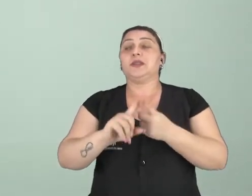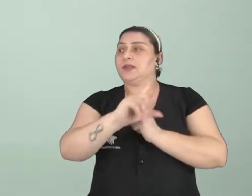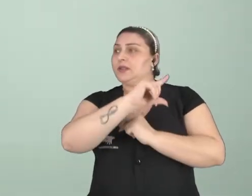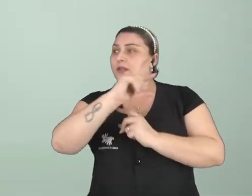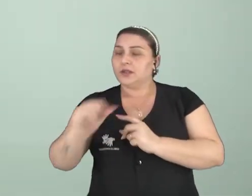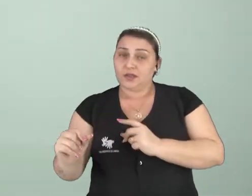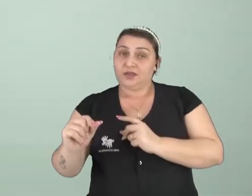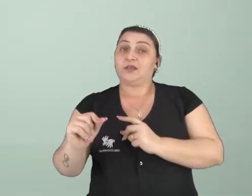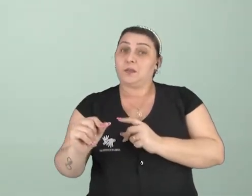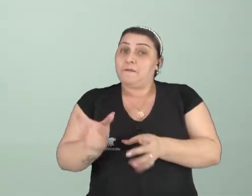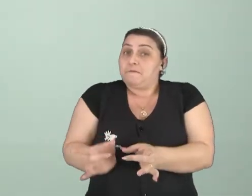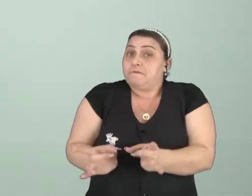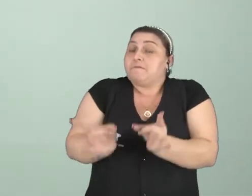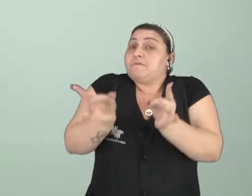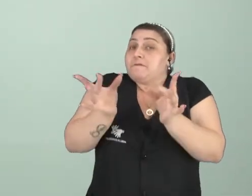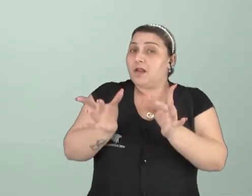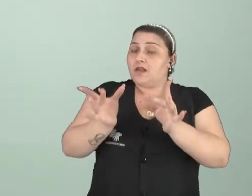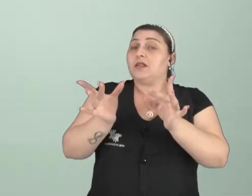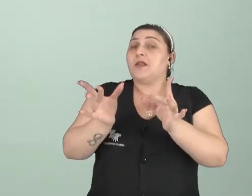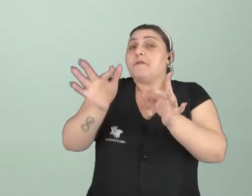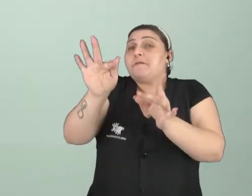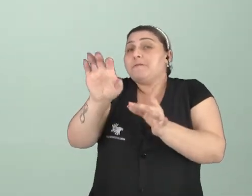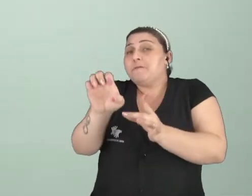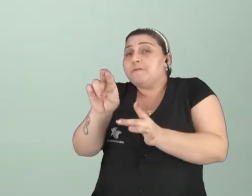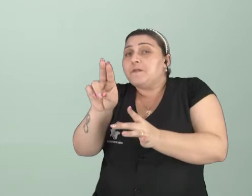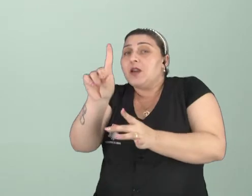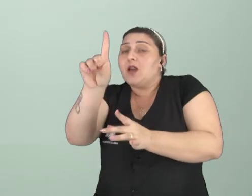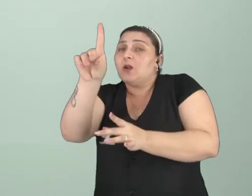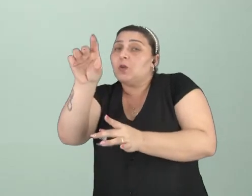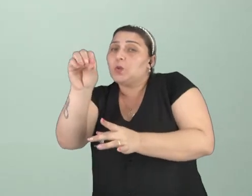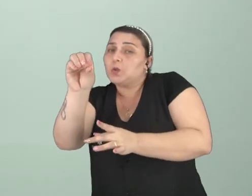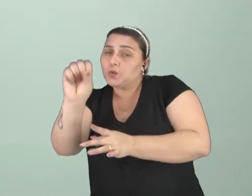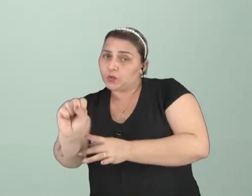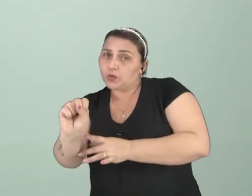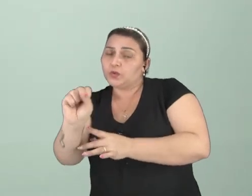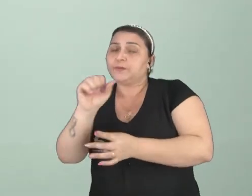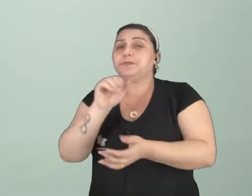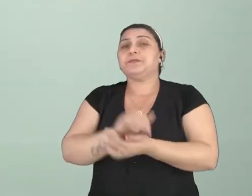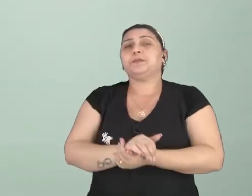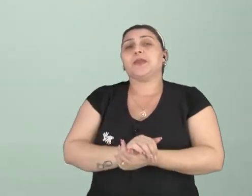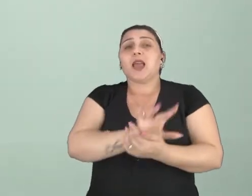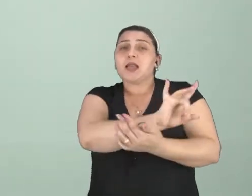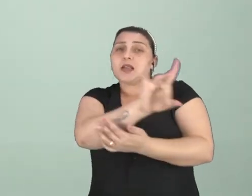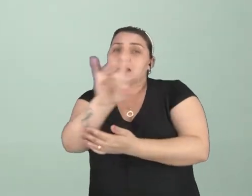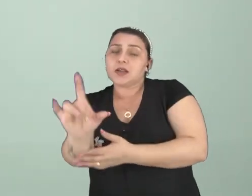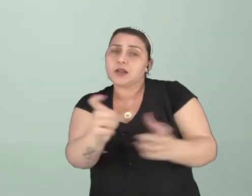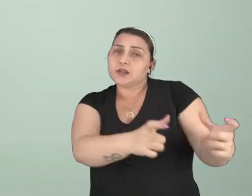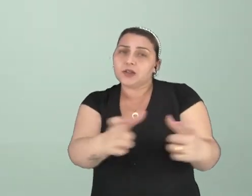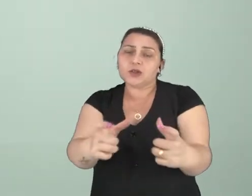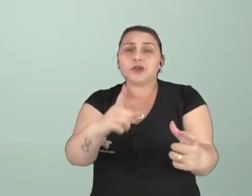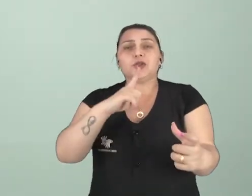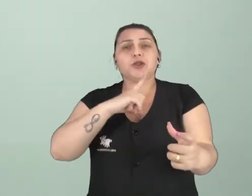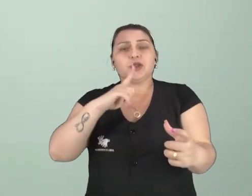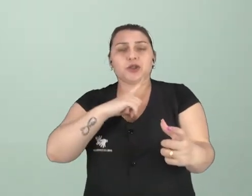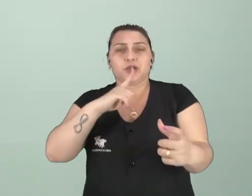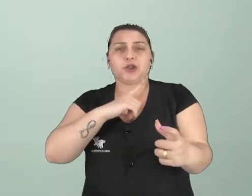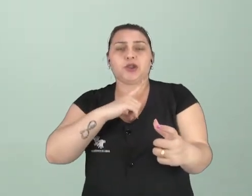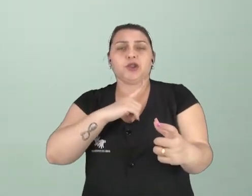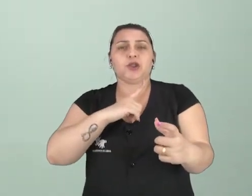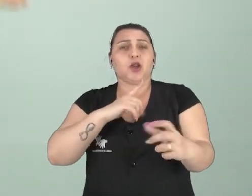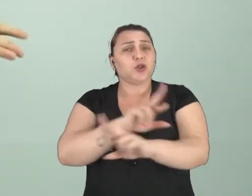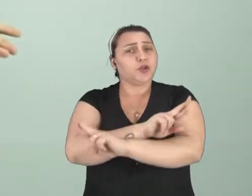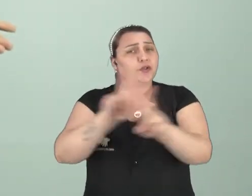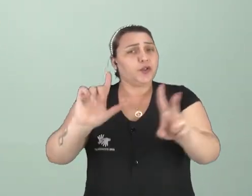saía para vender em determinados feudos, ele passava por muitos feudos. E em cada feudo havia uma